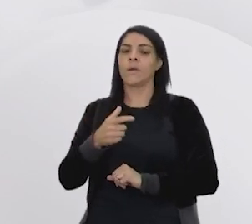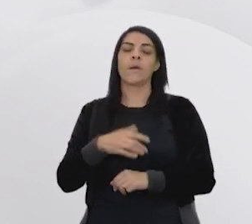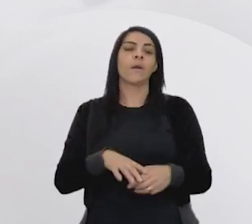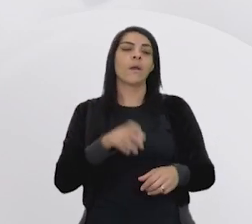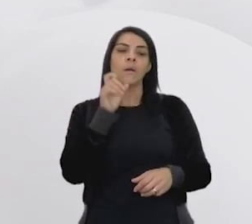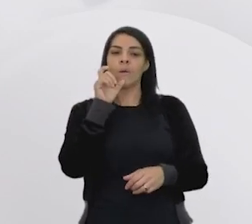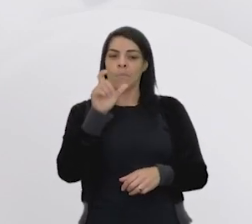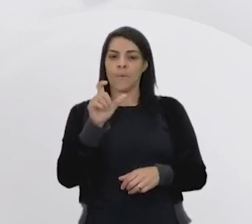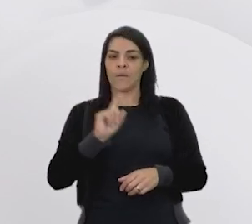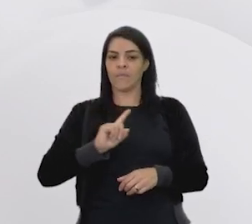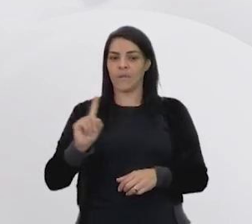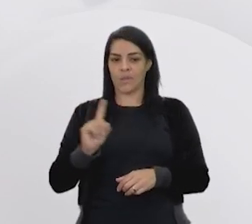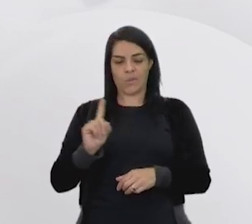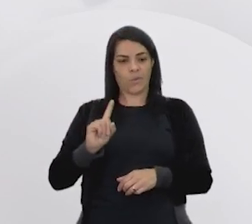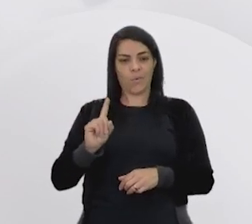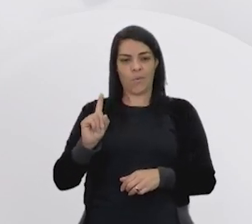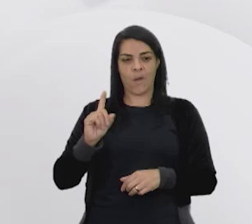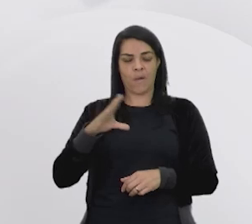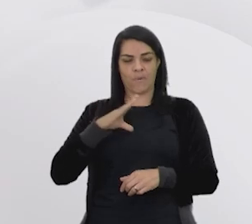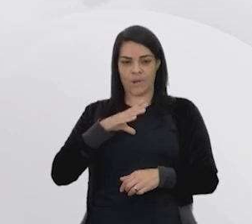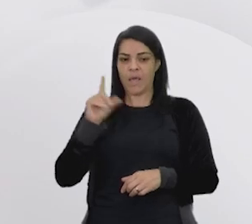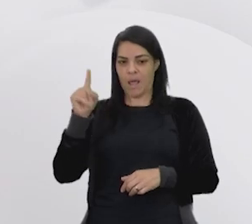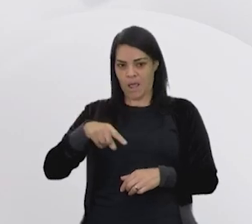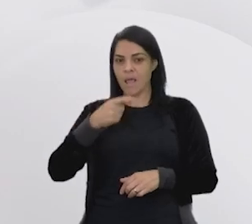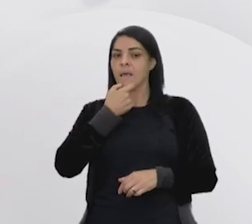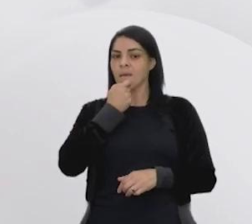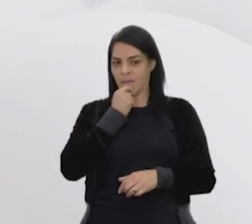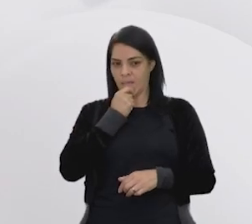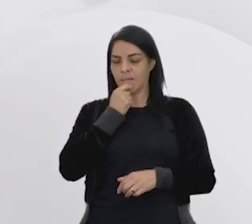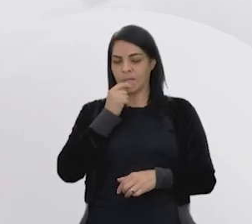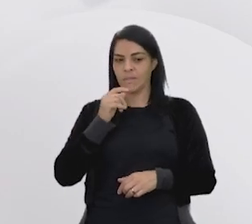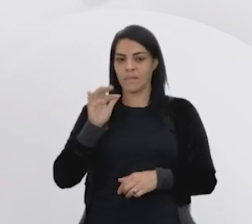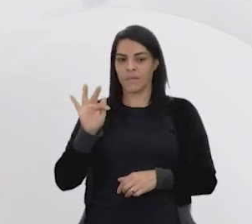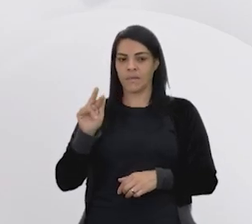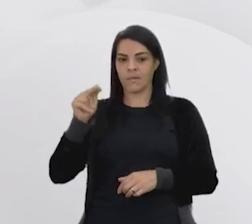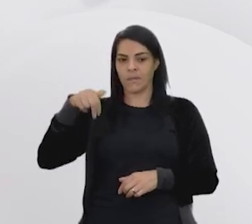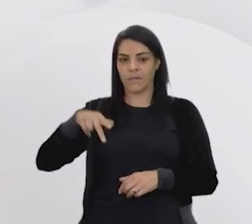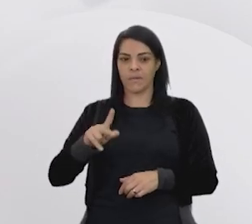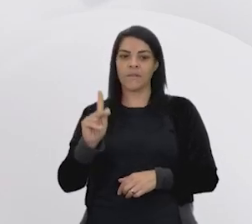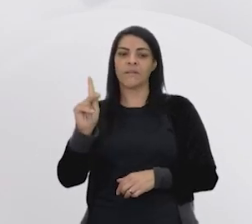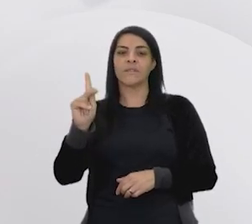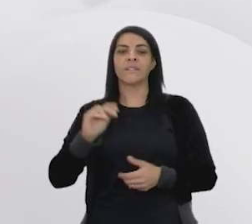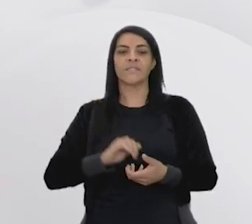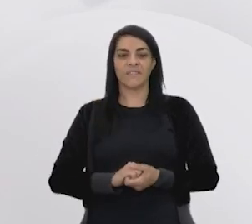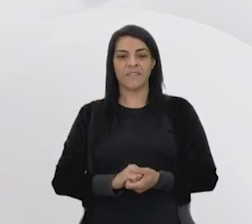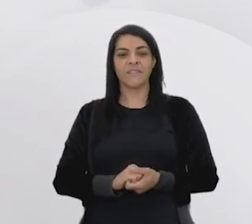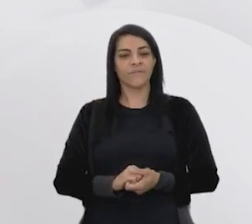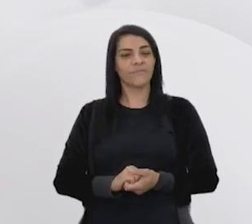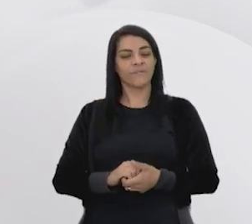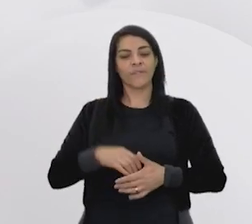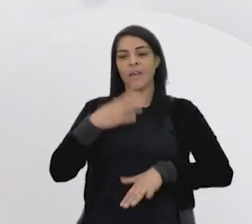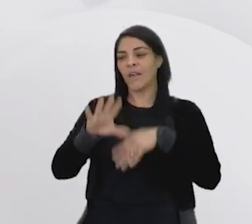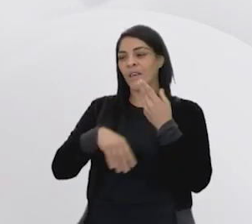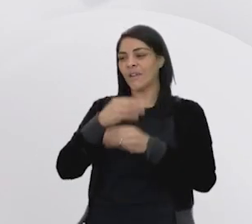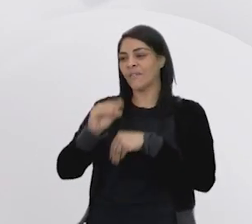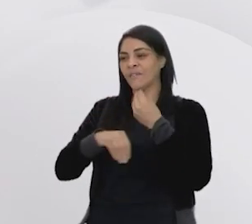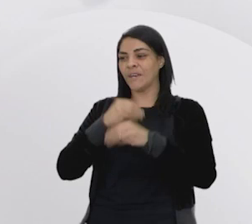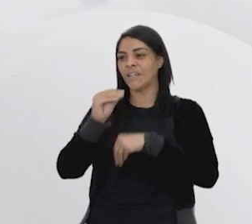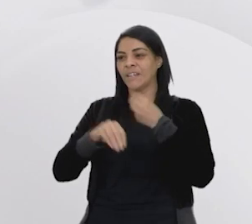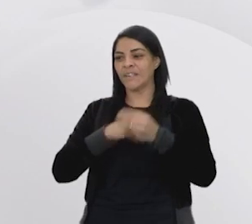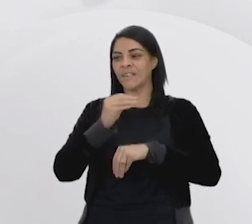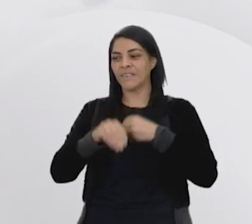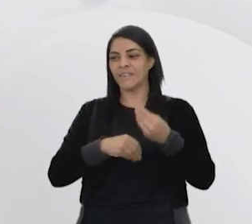né? Então, ele é bastante influenciado pela música negra norte-americana, envolvendo soul music,